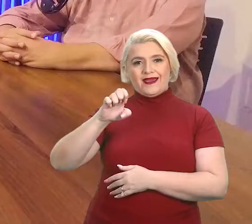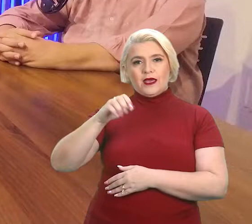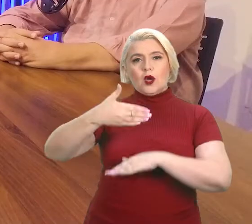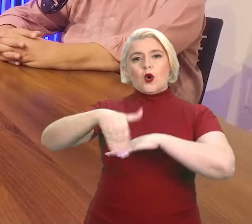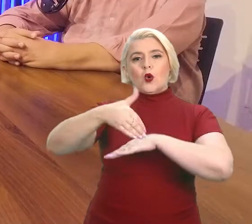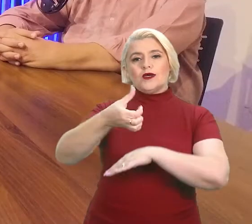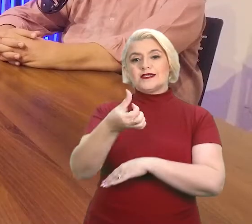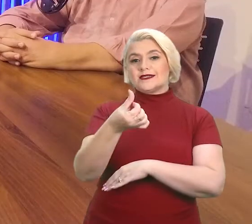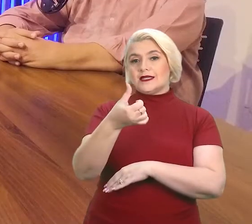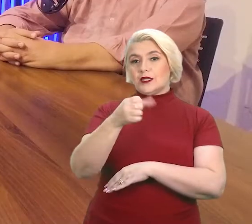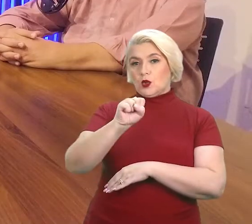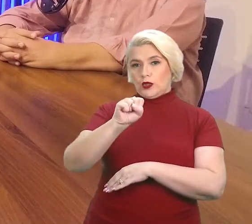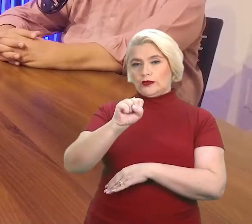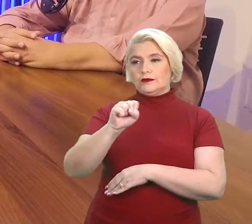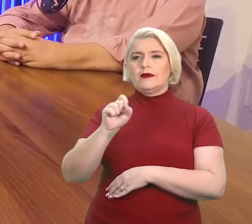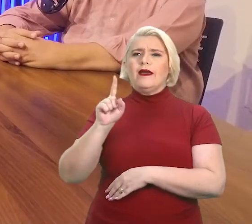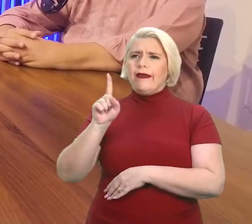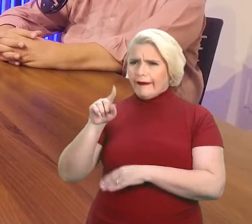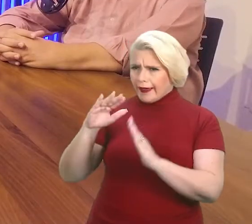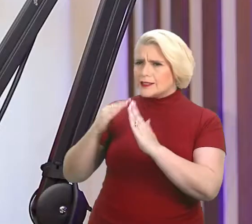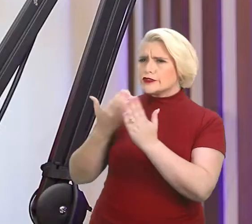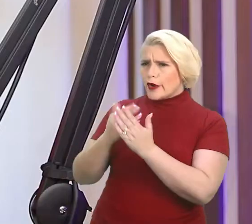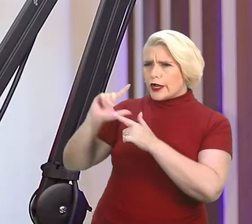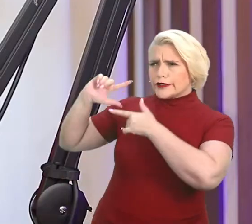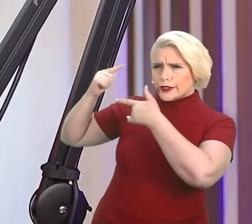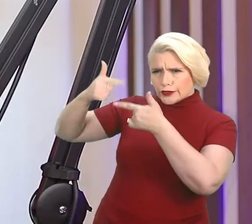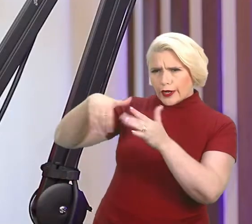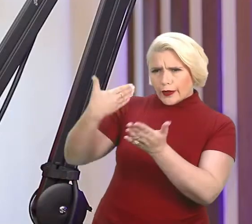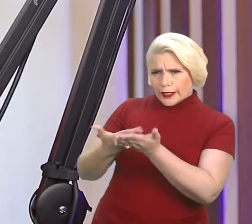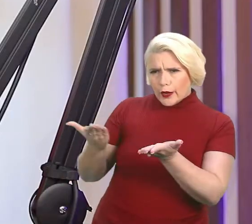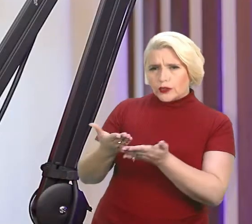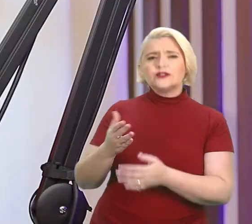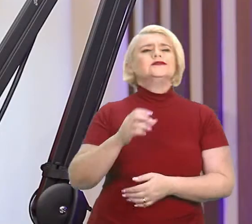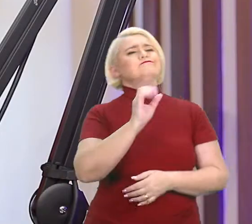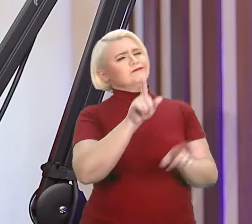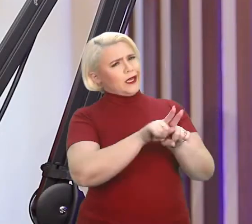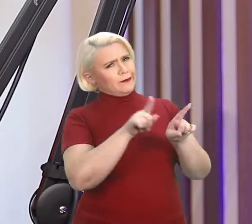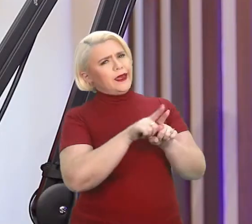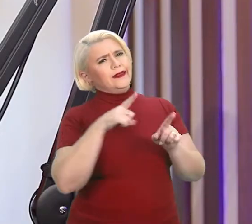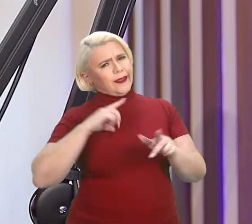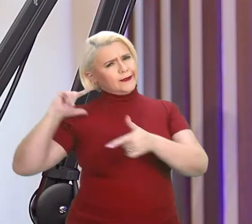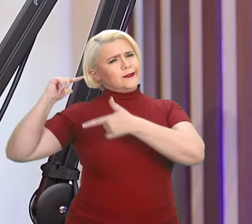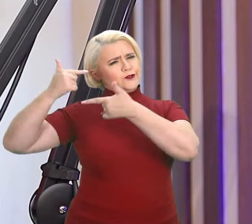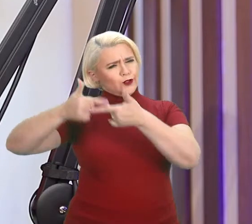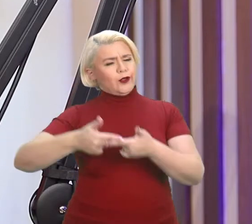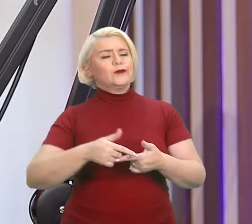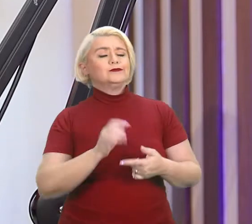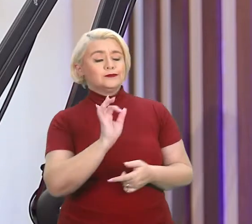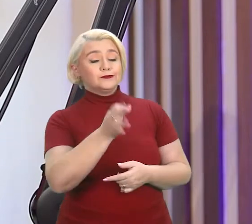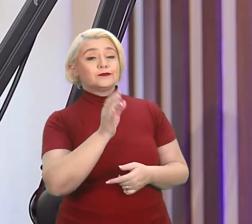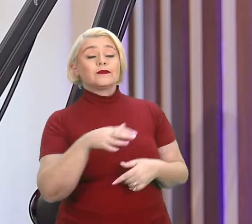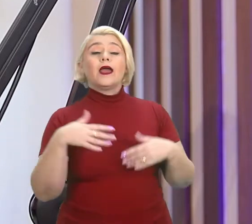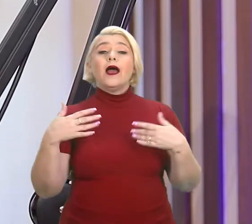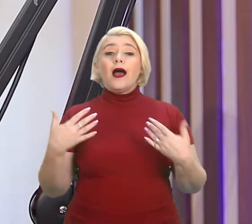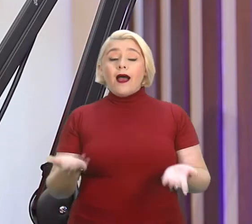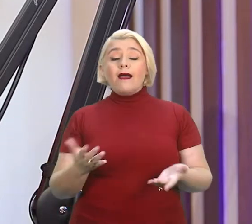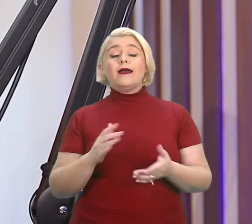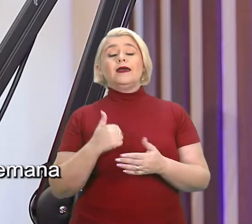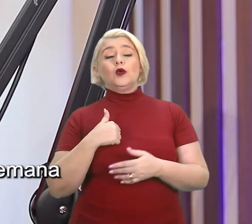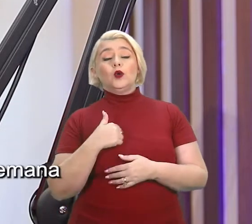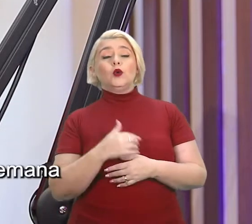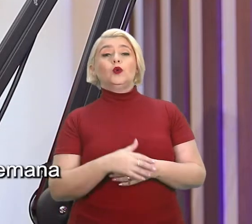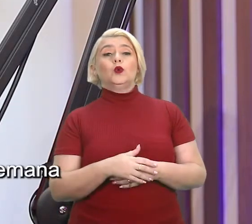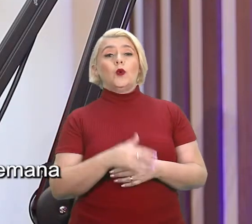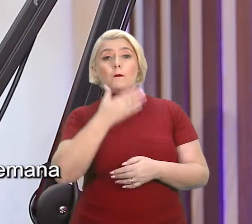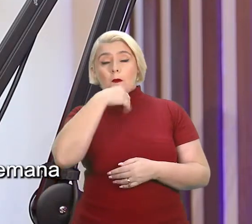A escola tradicional ainda até hoje aqui na cidade. Muito tradicional. E aí, meu pai me ensinou,